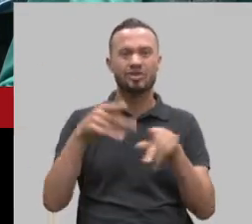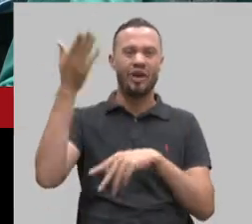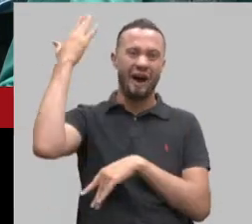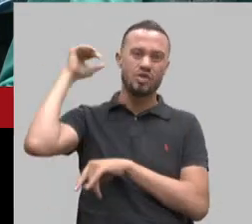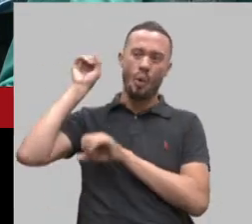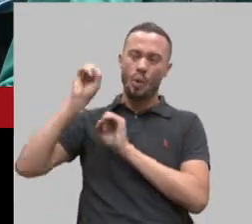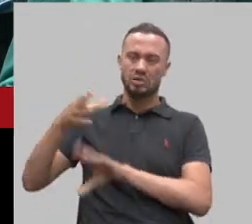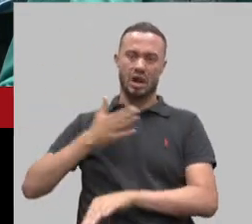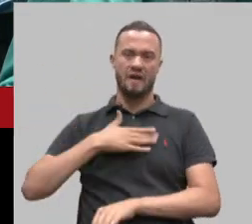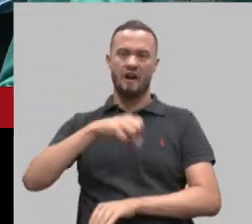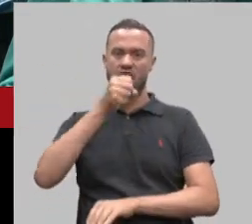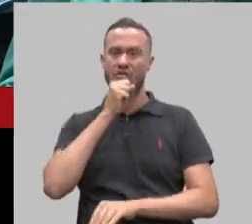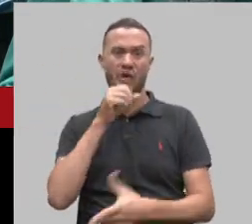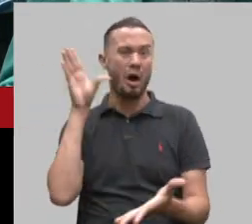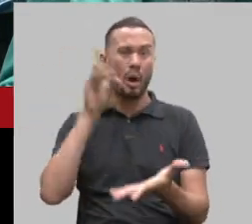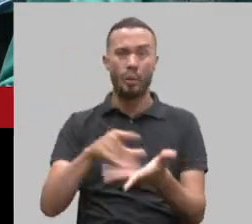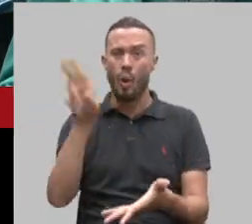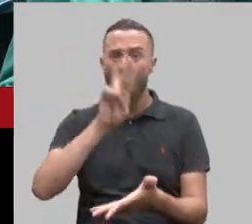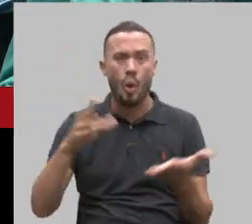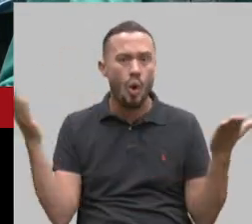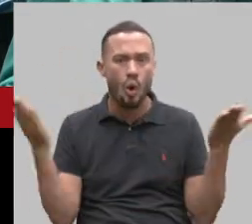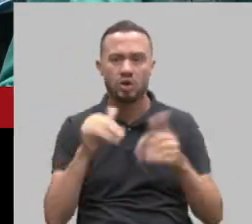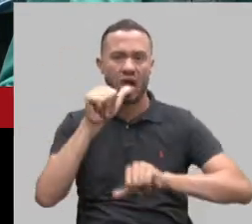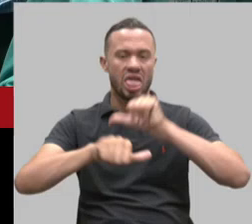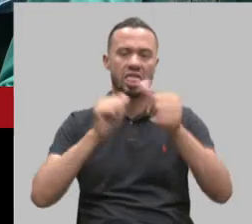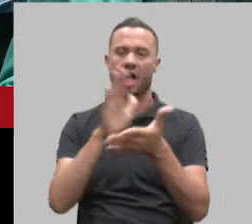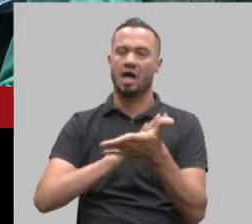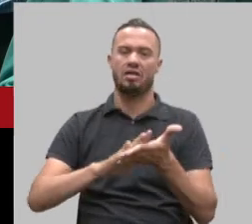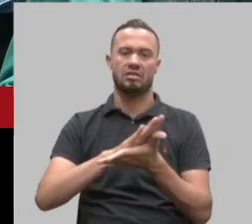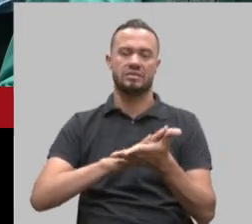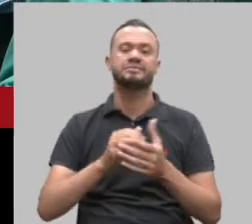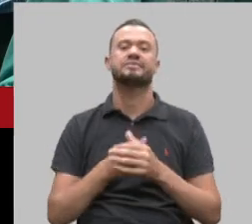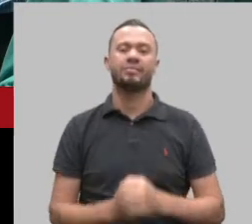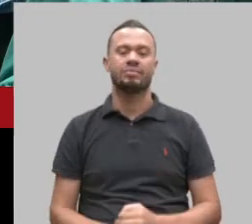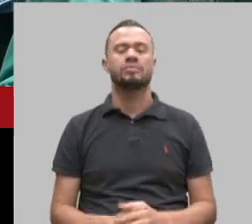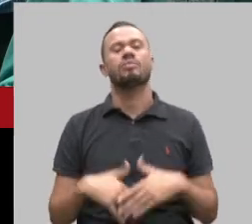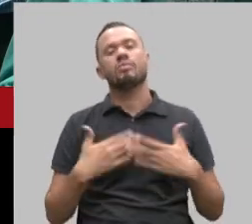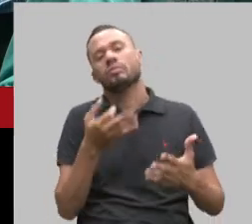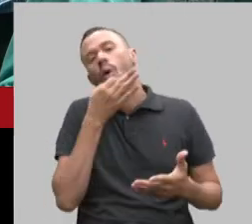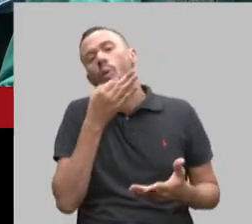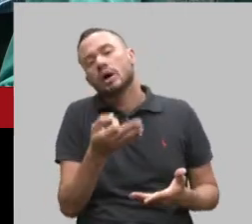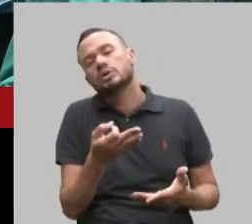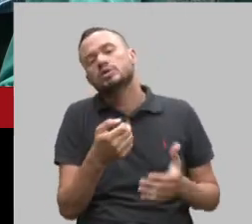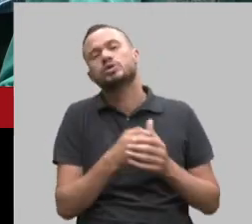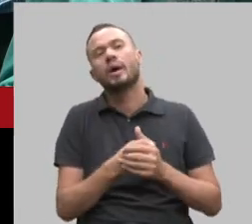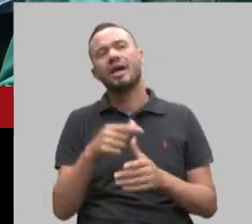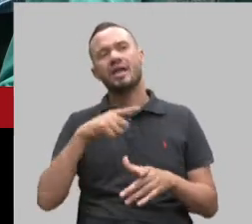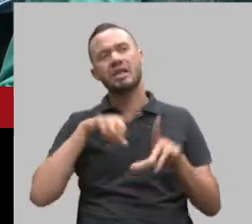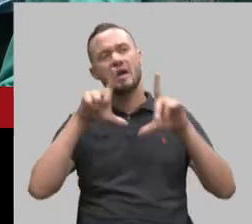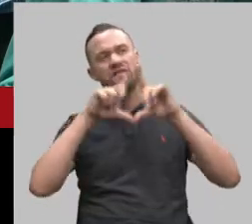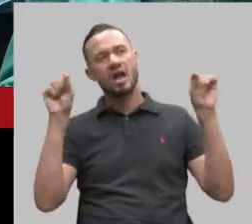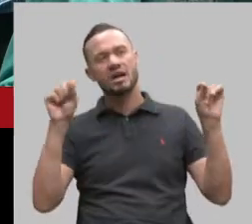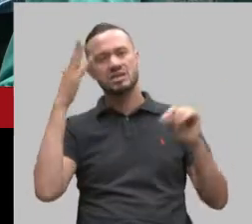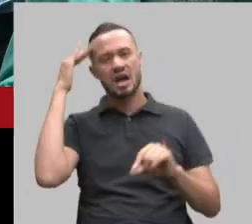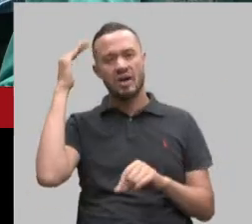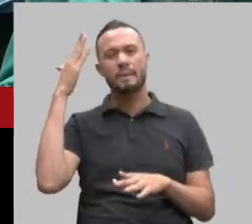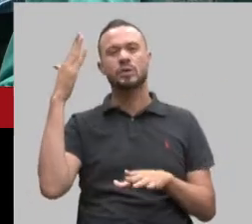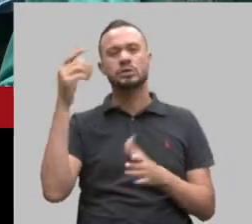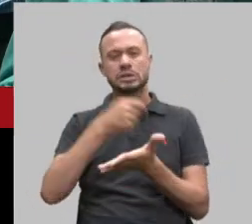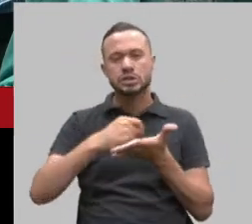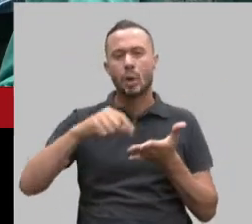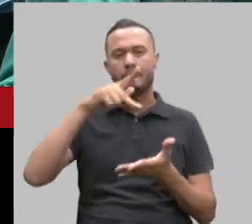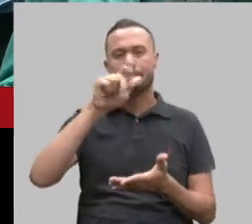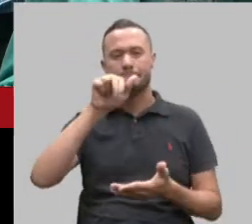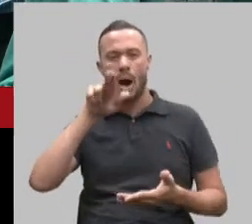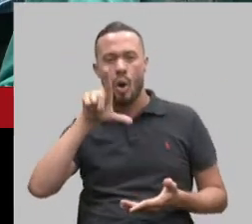mesmo que eles usam com a gente e aí Eu acho que cabe muito uma frase do Paulo Freire muito utilizado que não tem como falar de